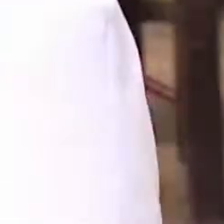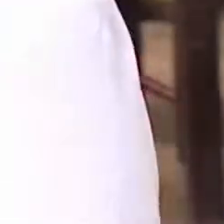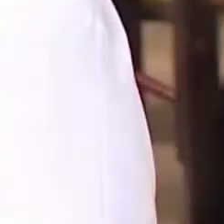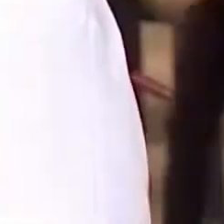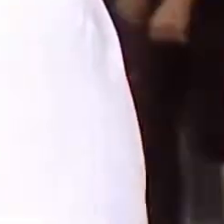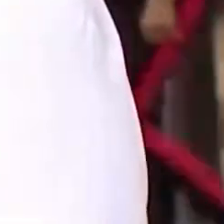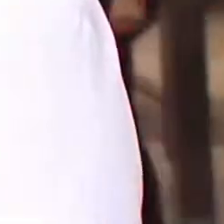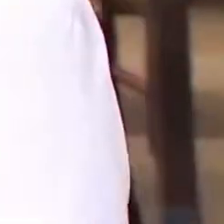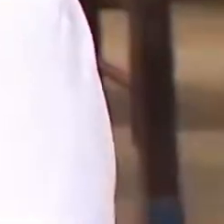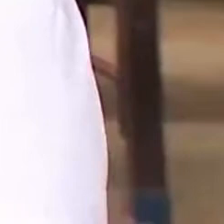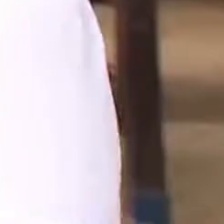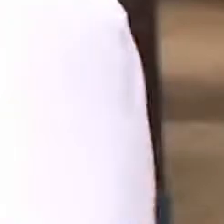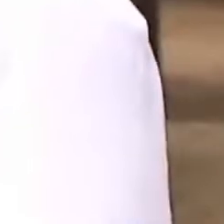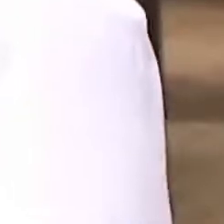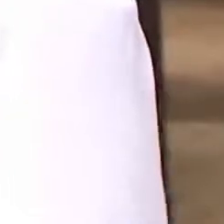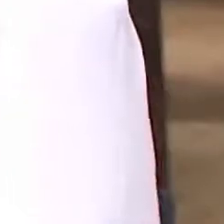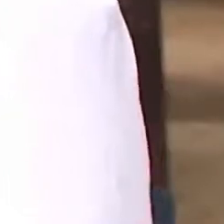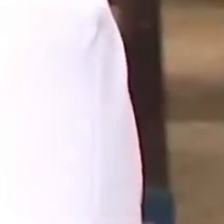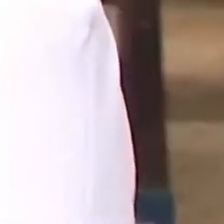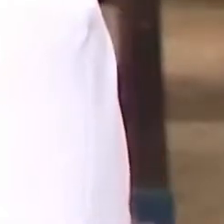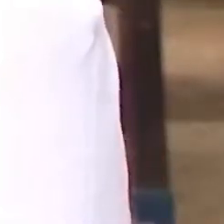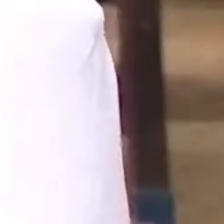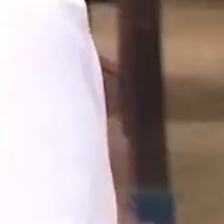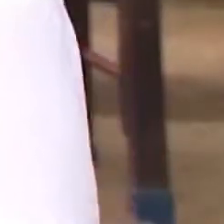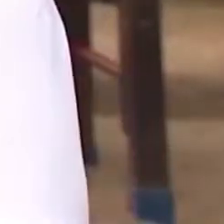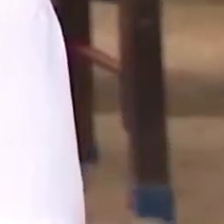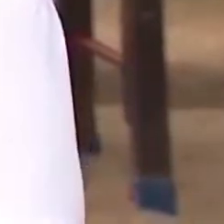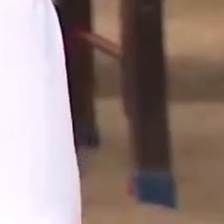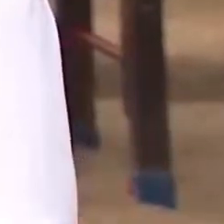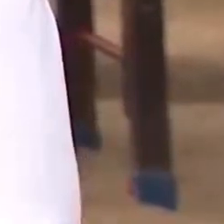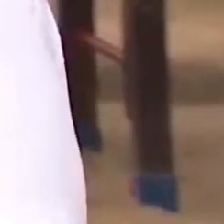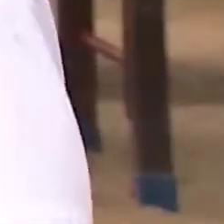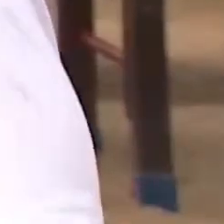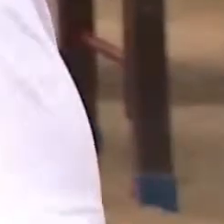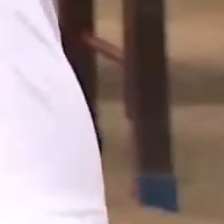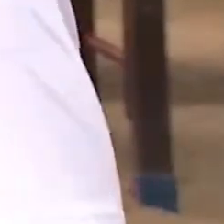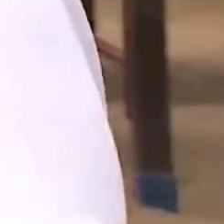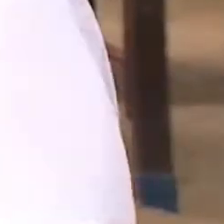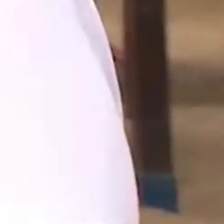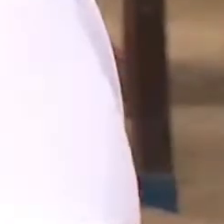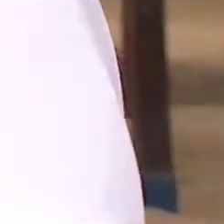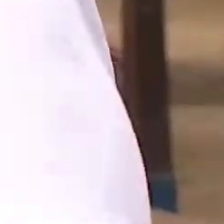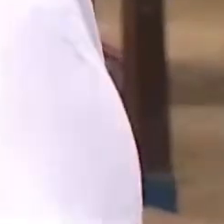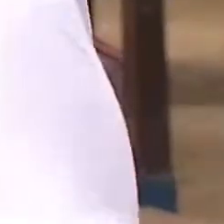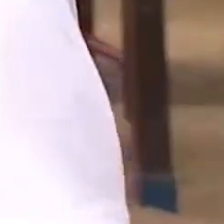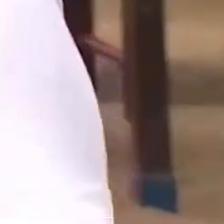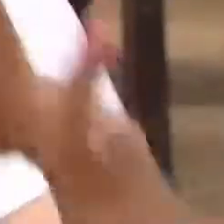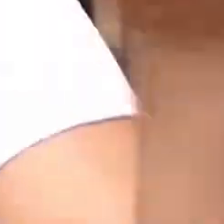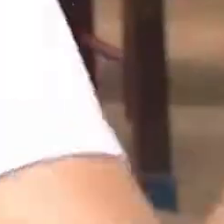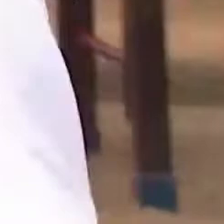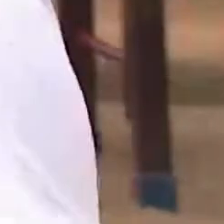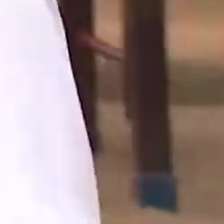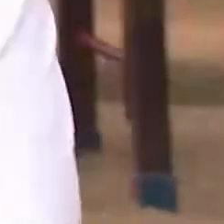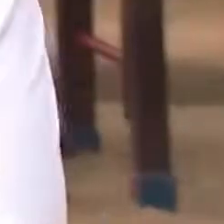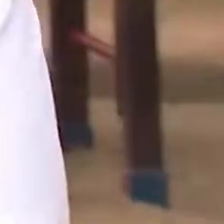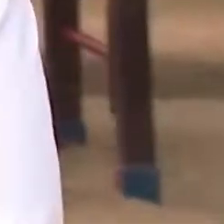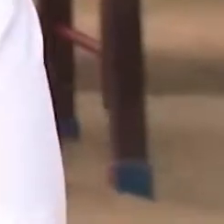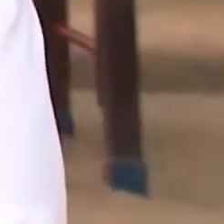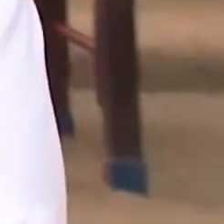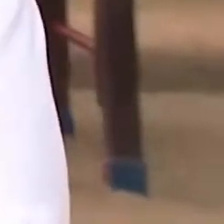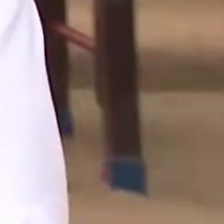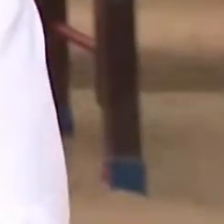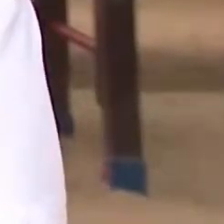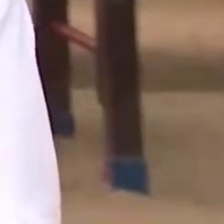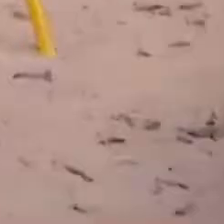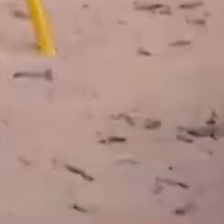manhã. É um horário que está mais fresco, tem mais crianças para brincar. E enquanto meu filho brinca, a gente caminha com o cachorro aqui